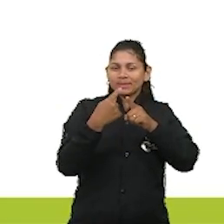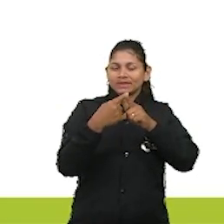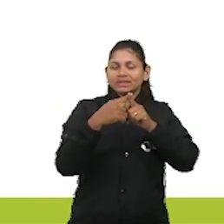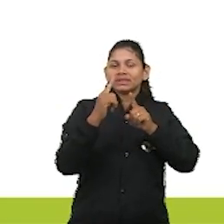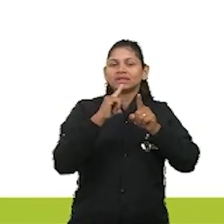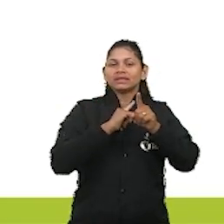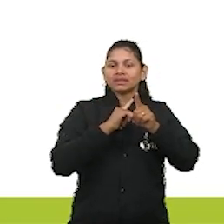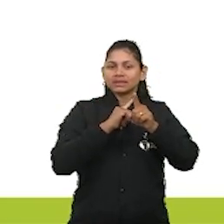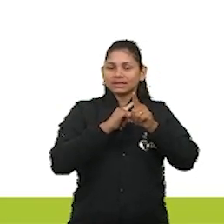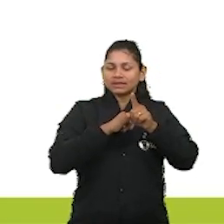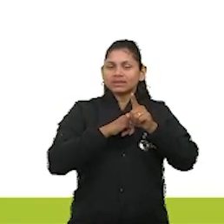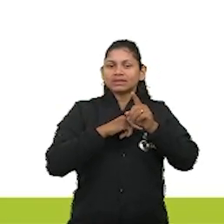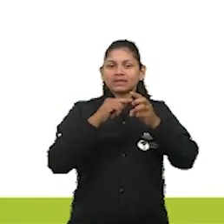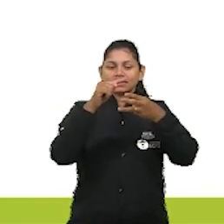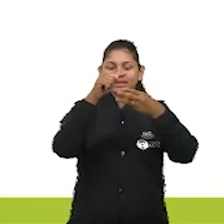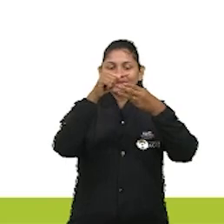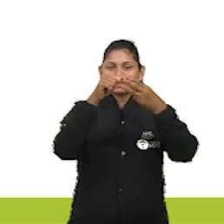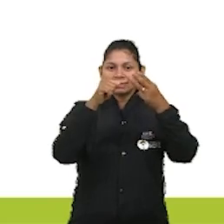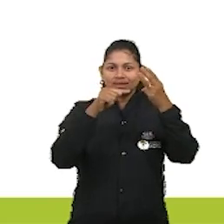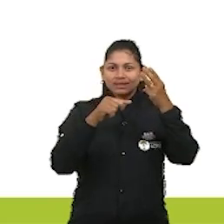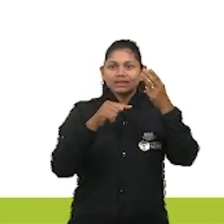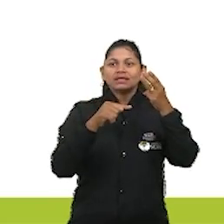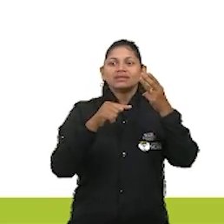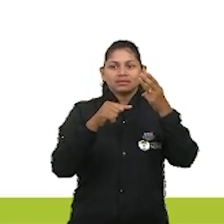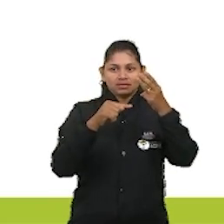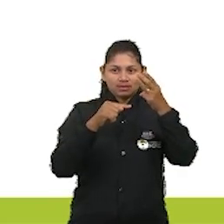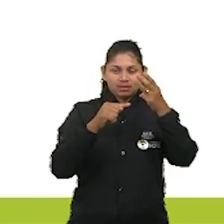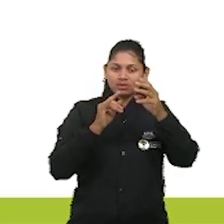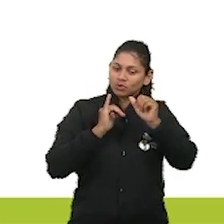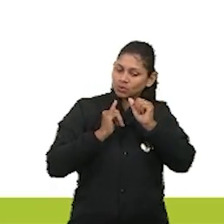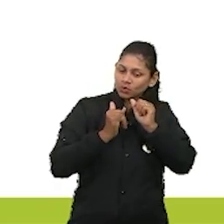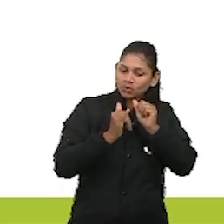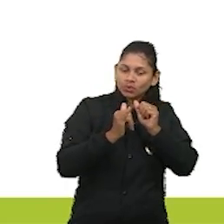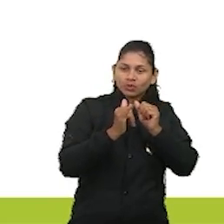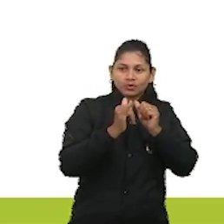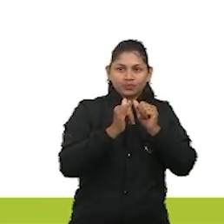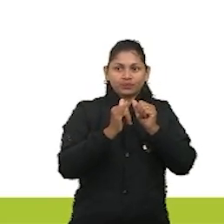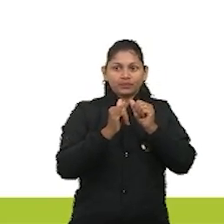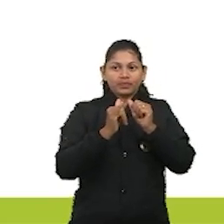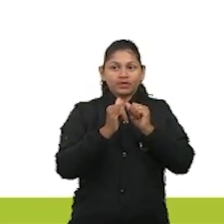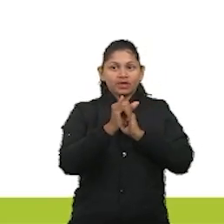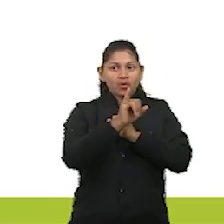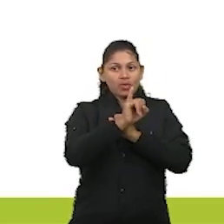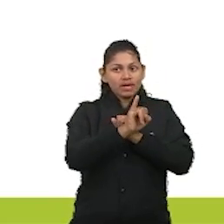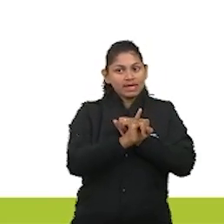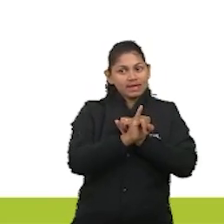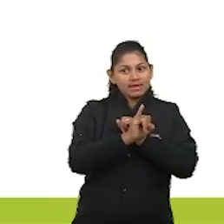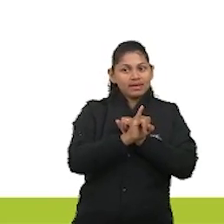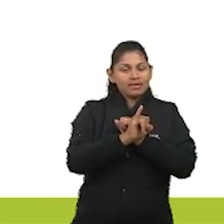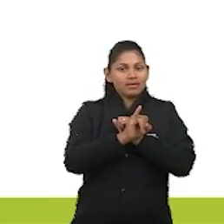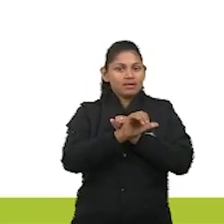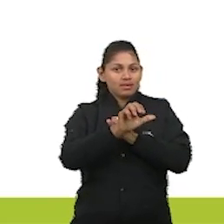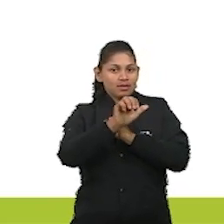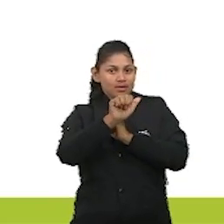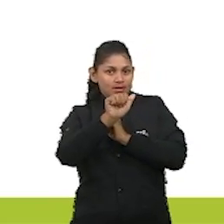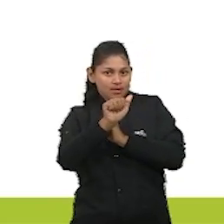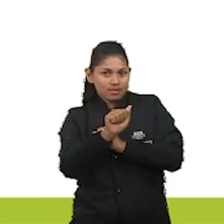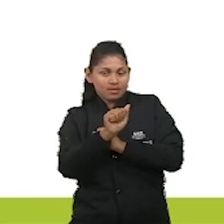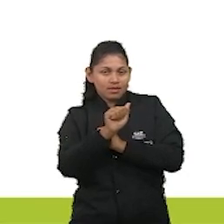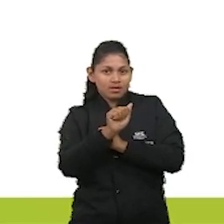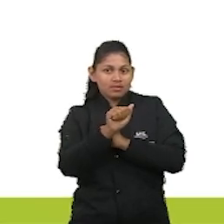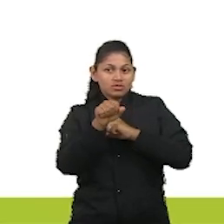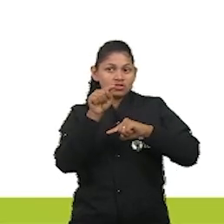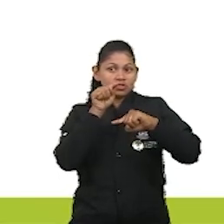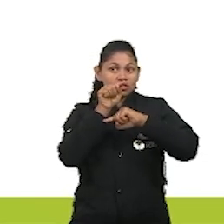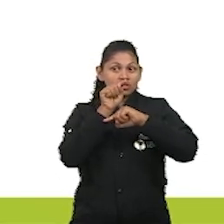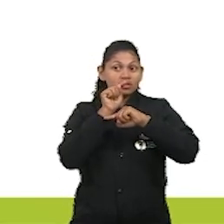escape aí da corrente, né? Então, essa corrente IA, ela vai ser dividida uma pro lado ali da